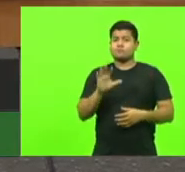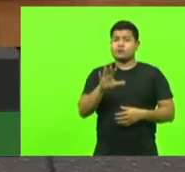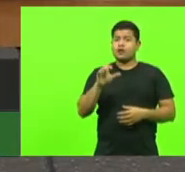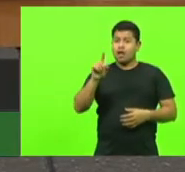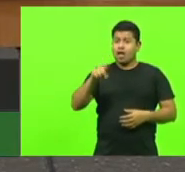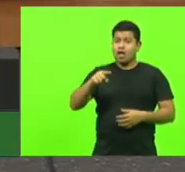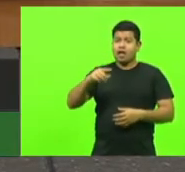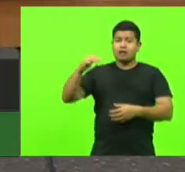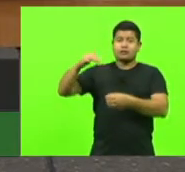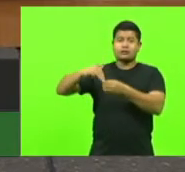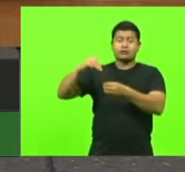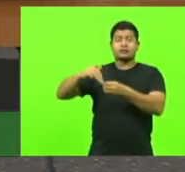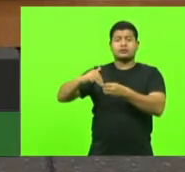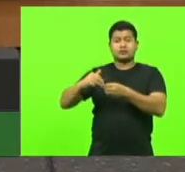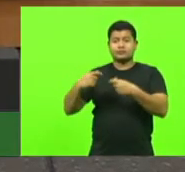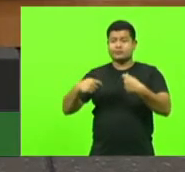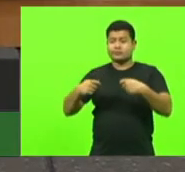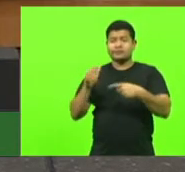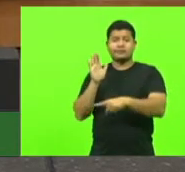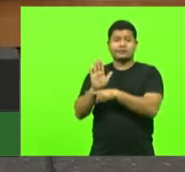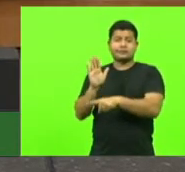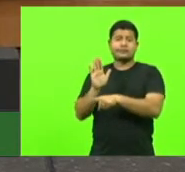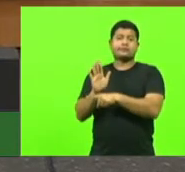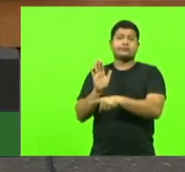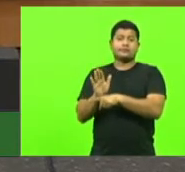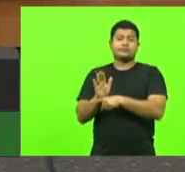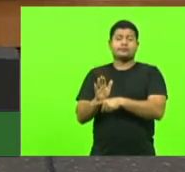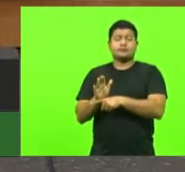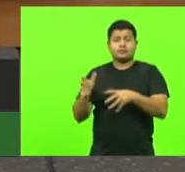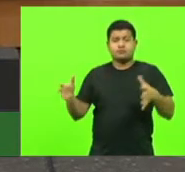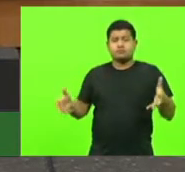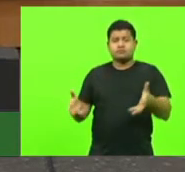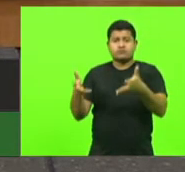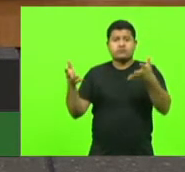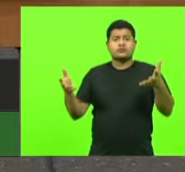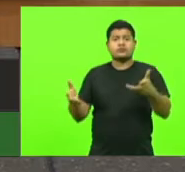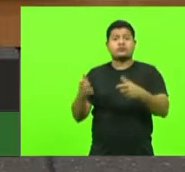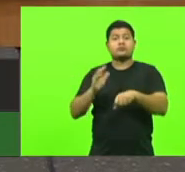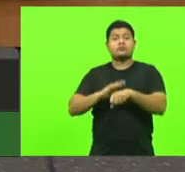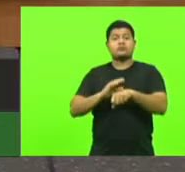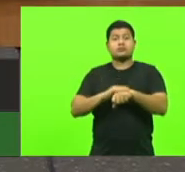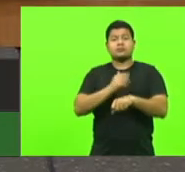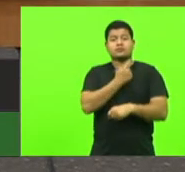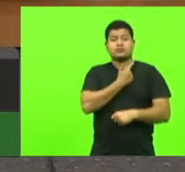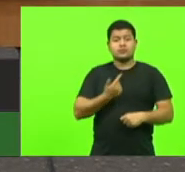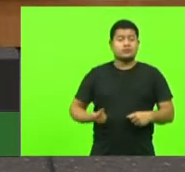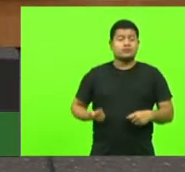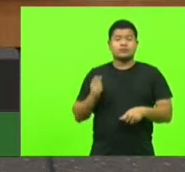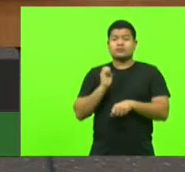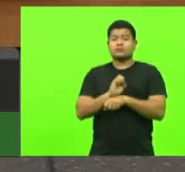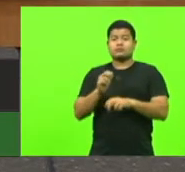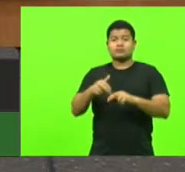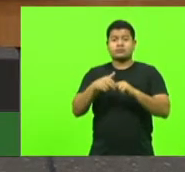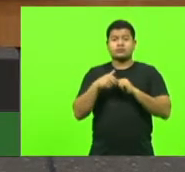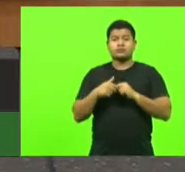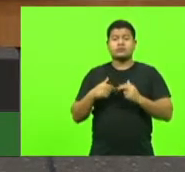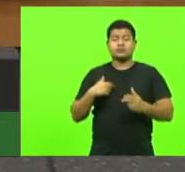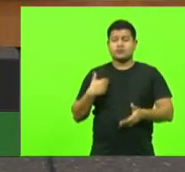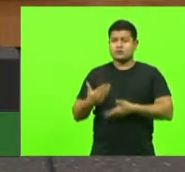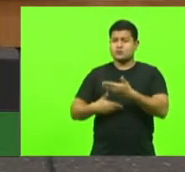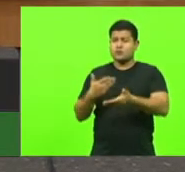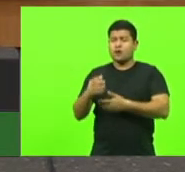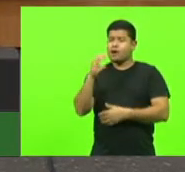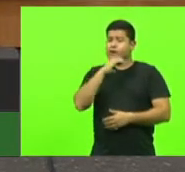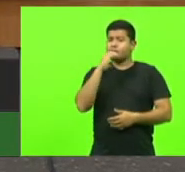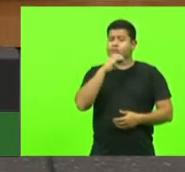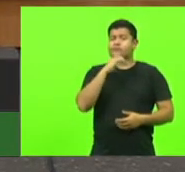município carente, que precisa do estímulo do Estado. É por isso que andou nessa velocidade, porque,